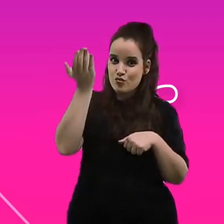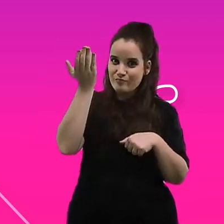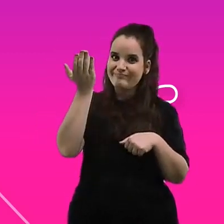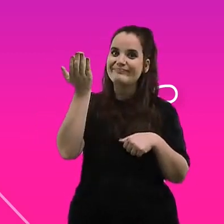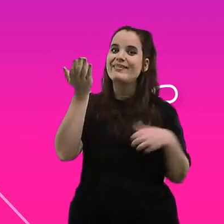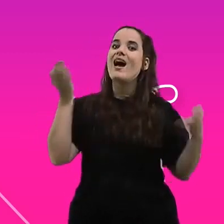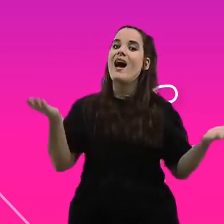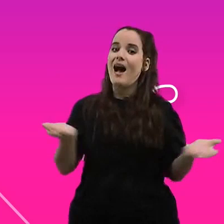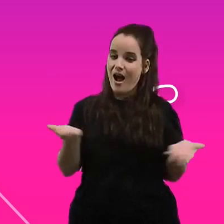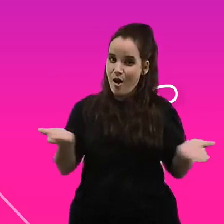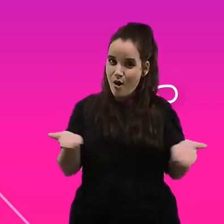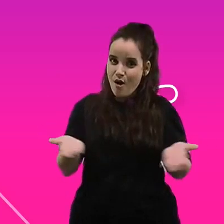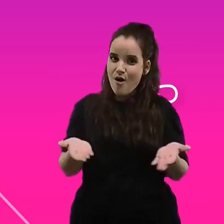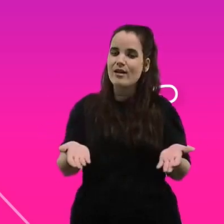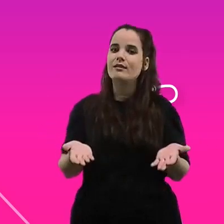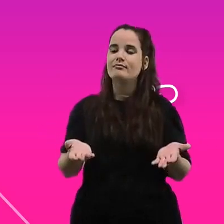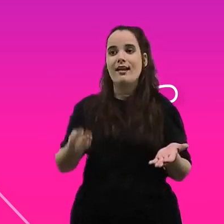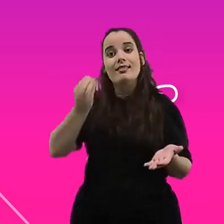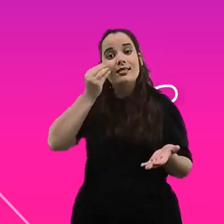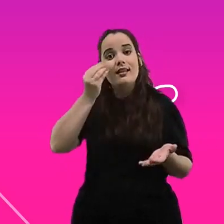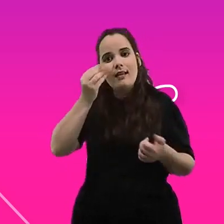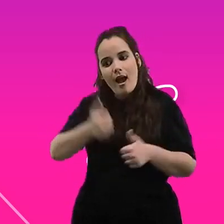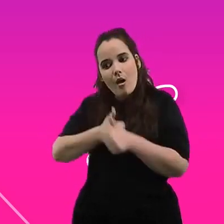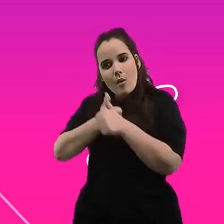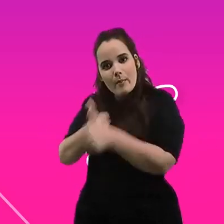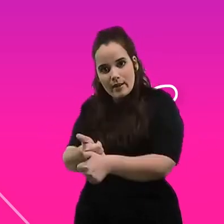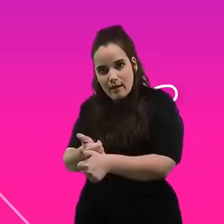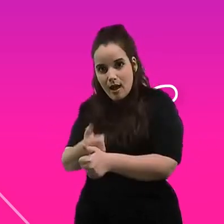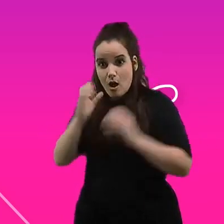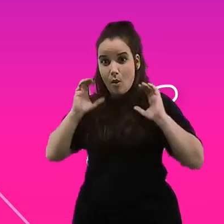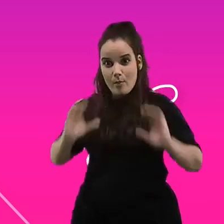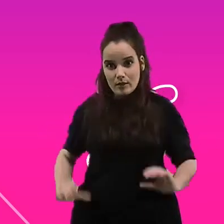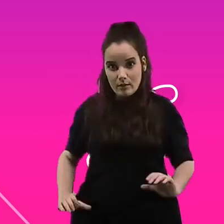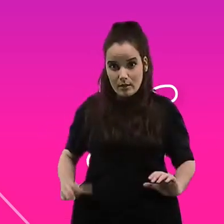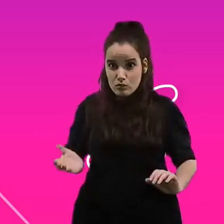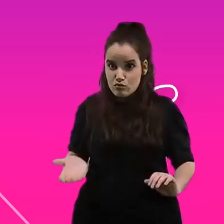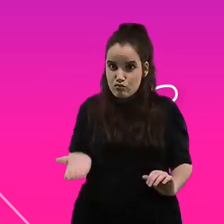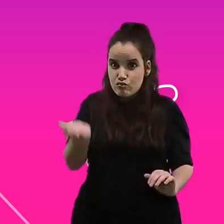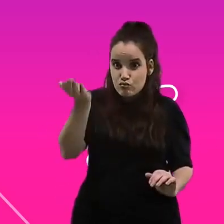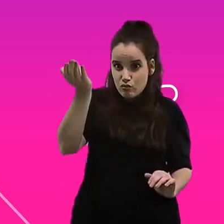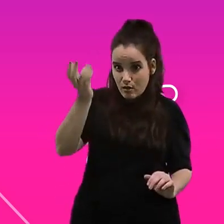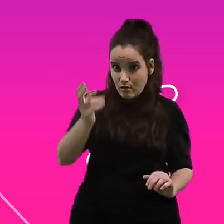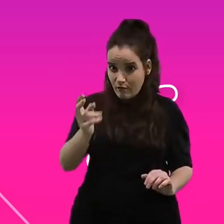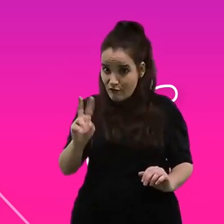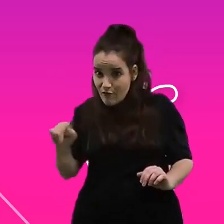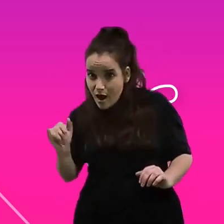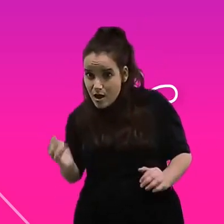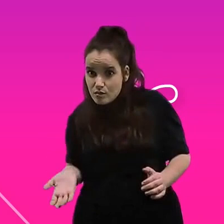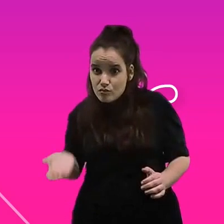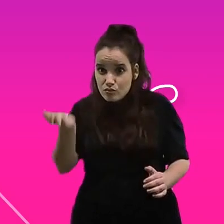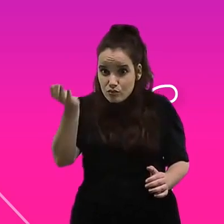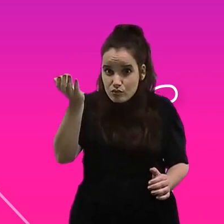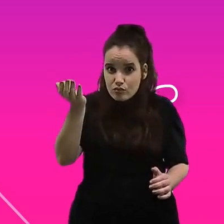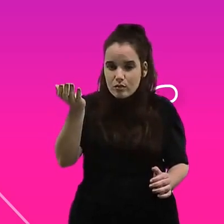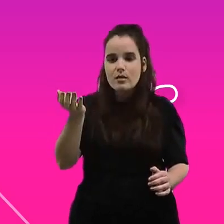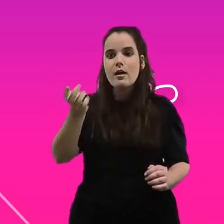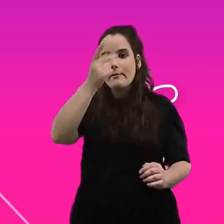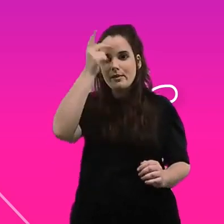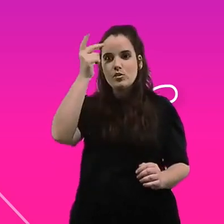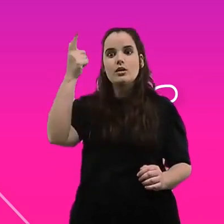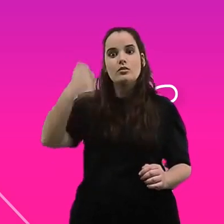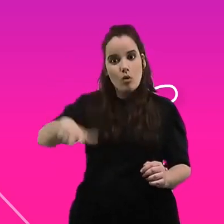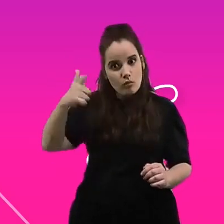adesão, né, e um acompanhamento desse comportamento, né? Então, a gente vê as pessoas, de fato, aderindo e repetindo as compras. Então,